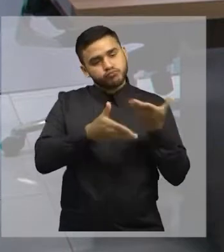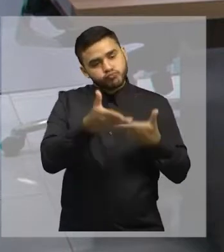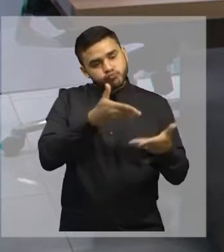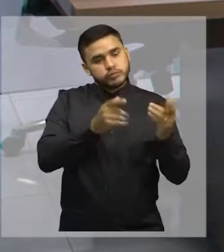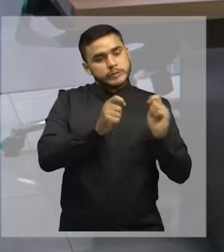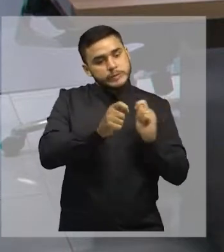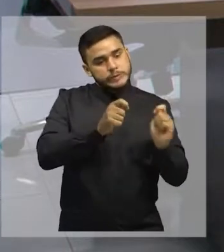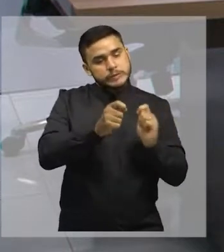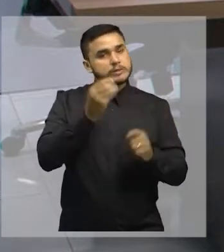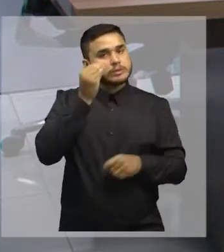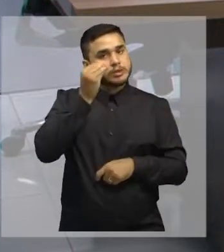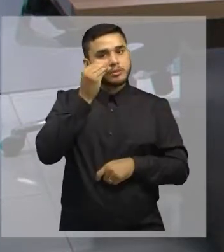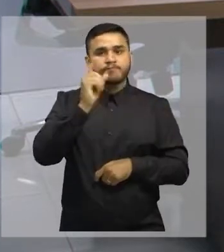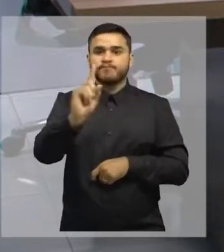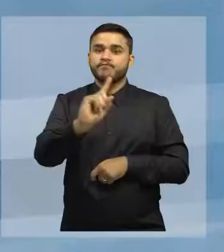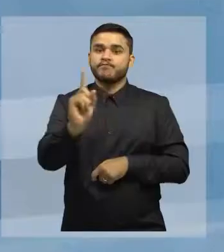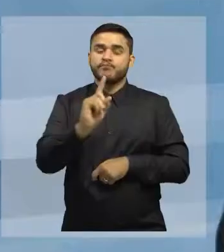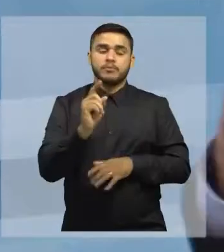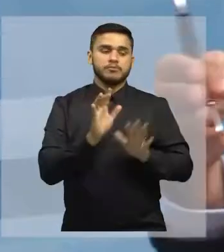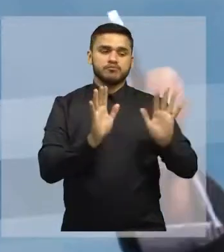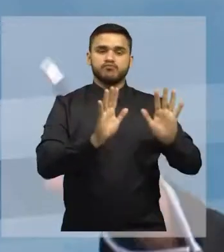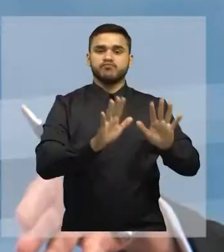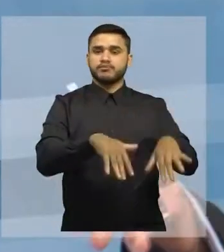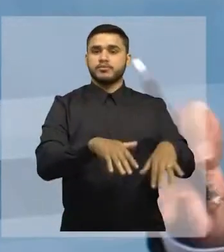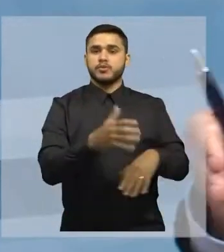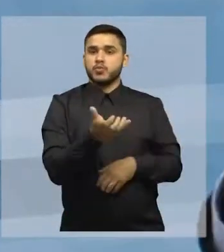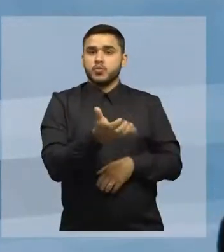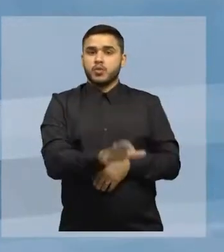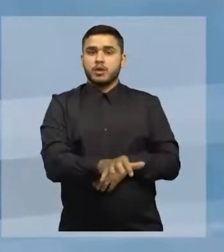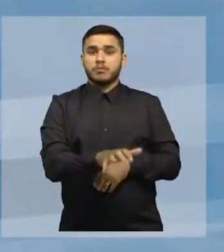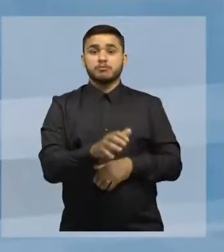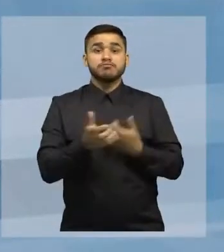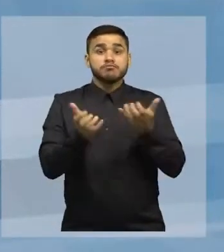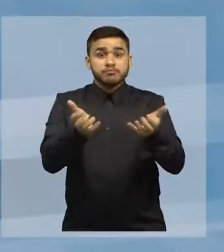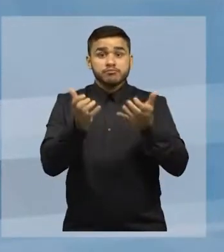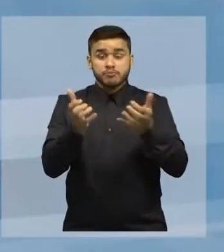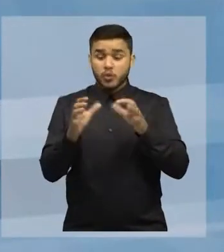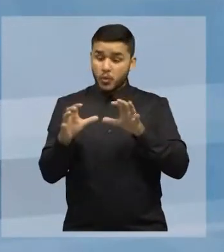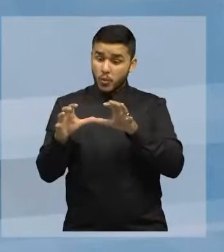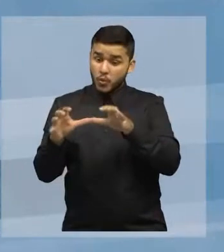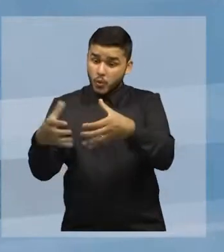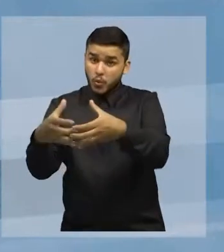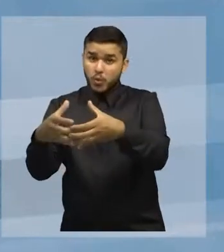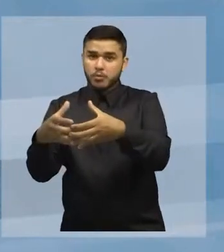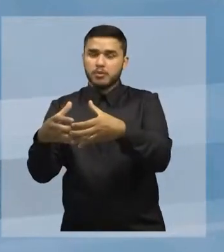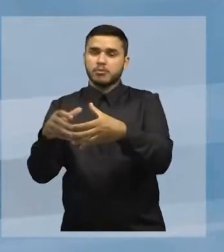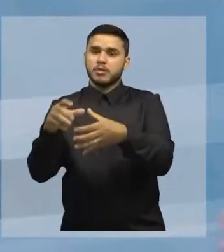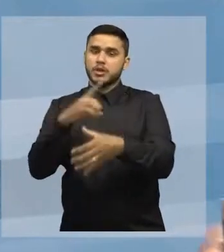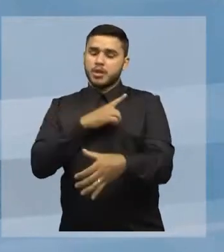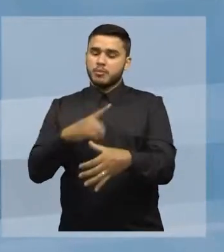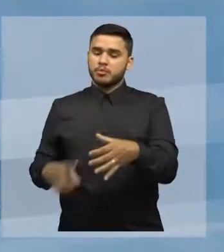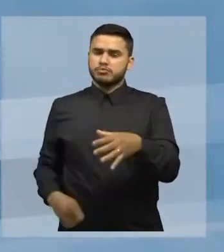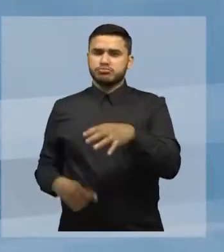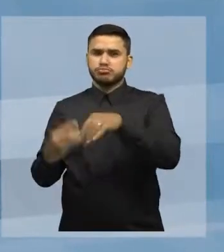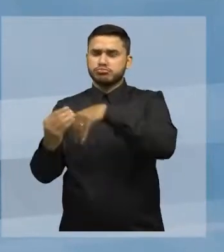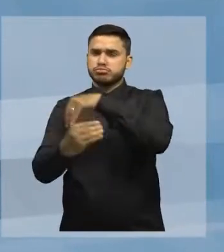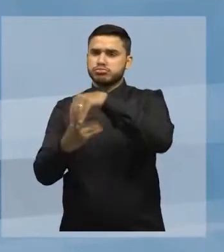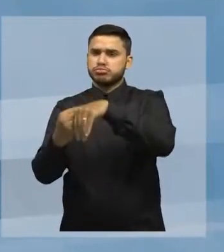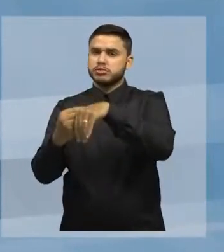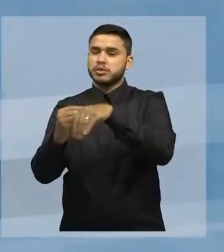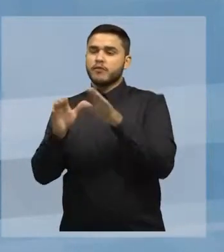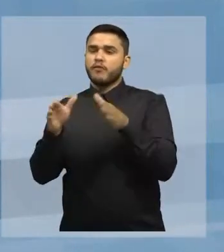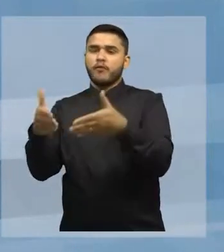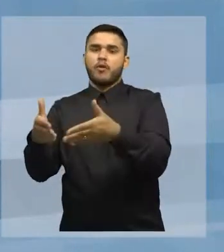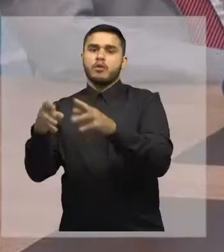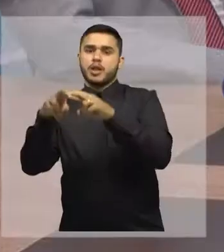depois, ele, como que sem querer percorrer o caminho da volta, ele resolveu simplesmente dar as costas para o Congresso